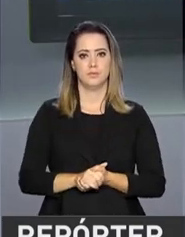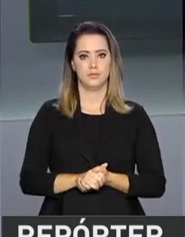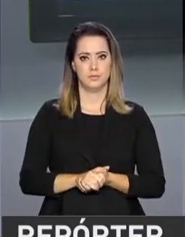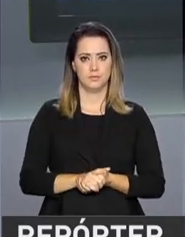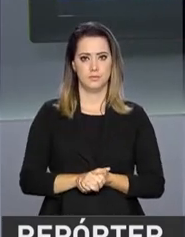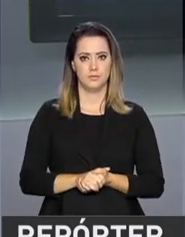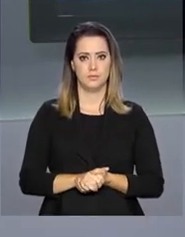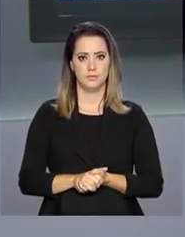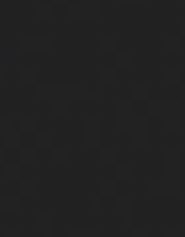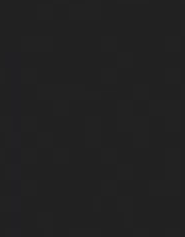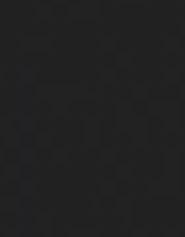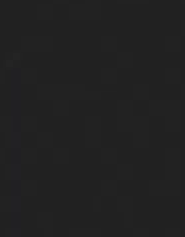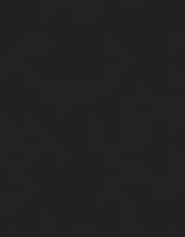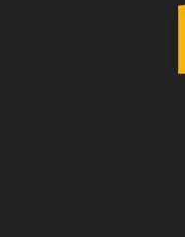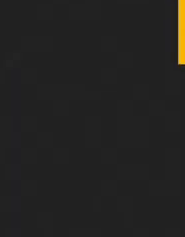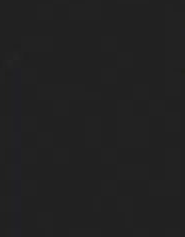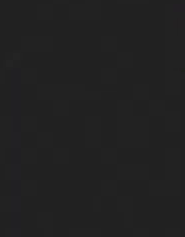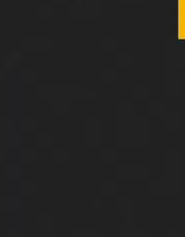federal